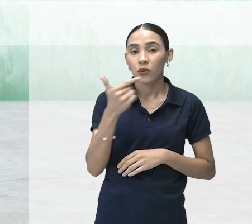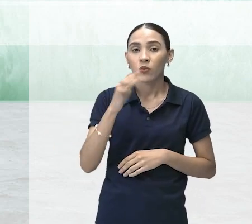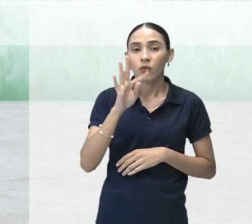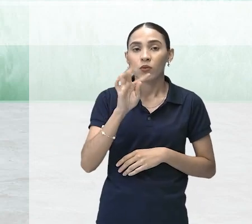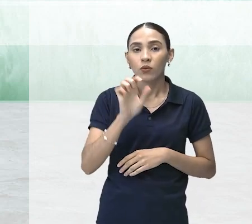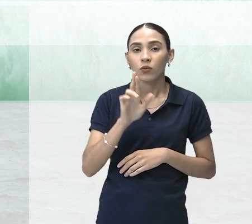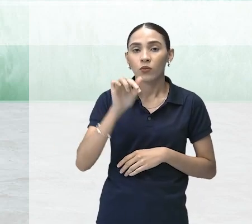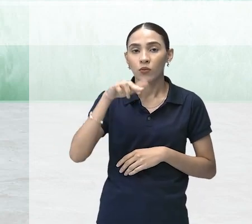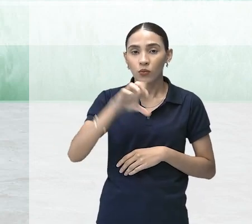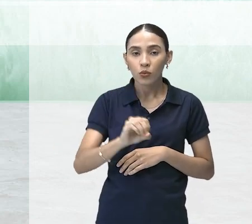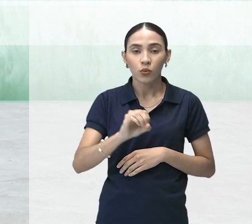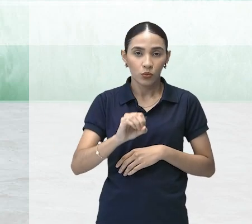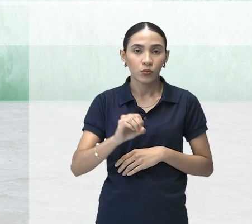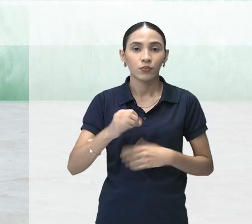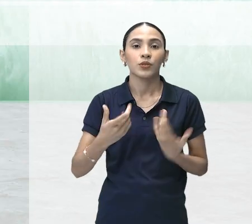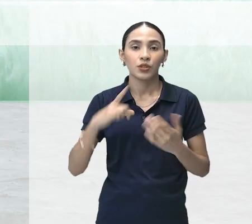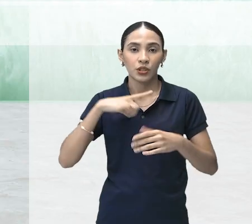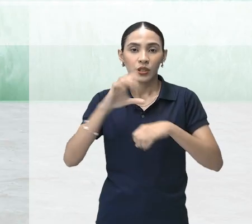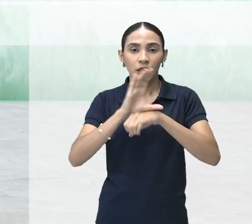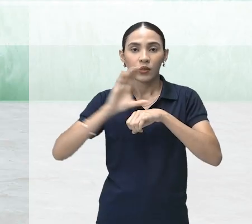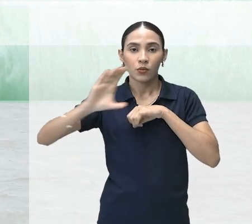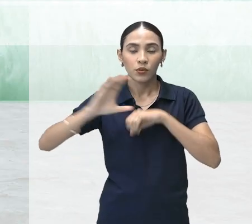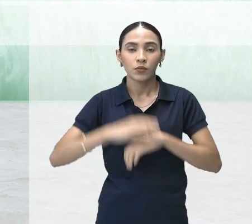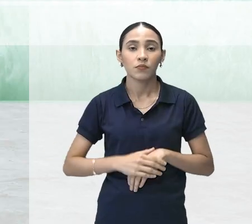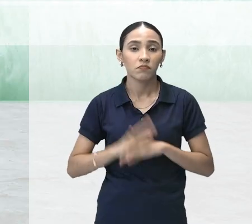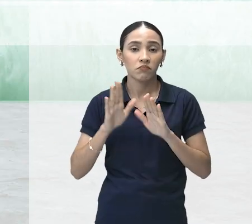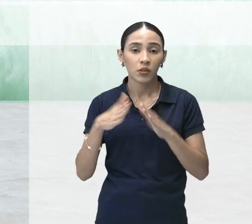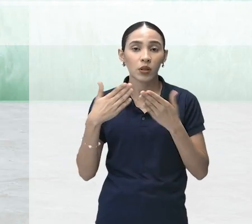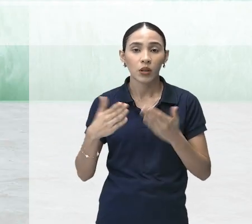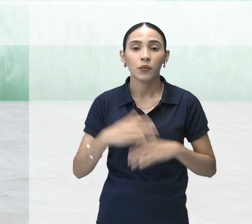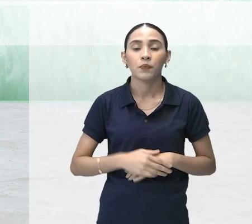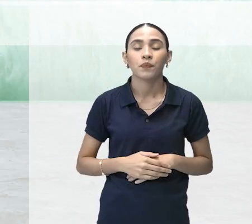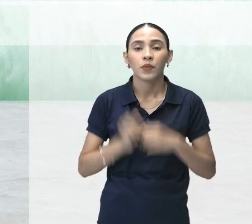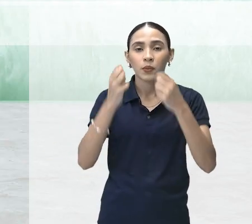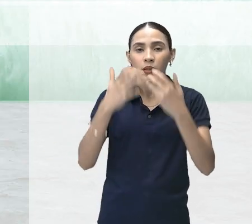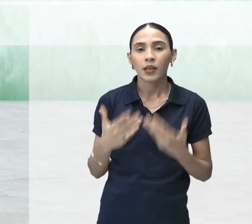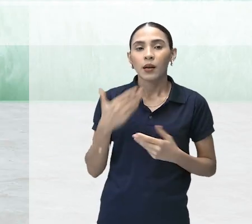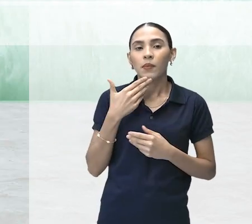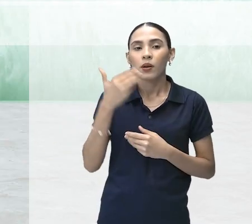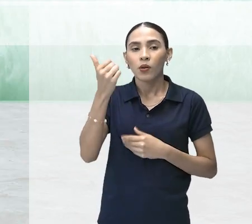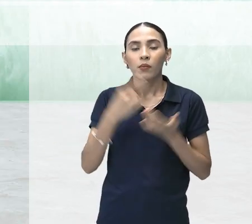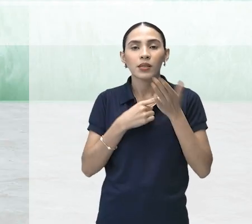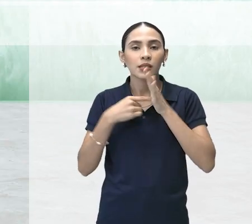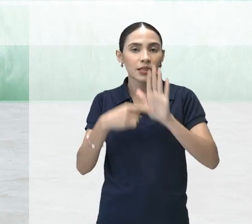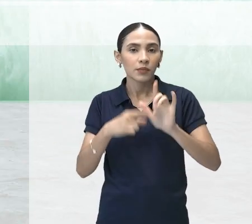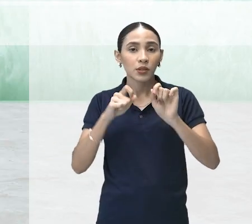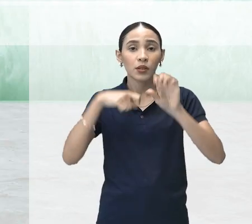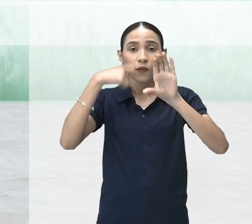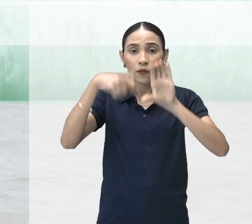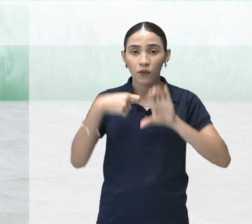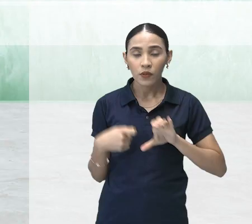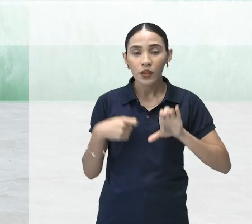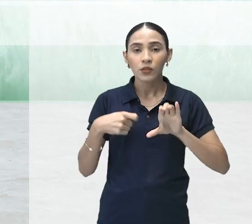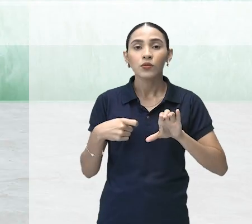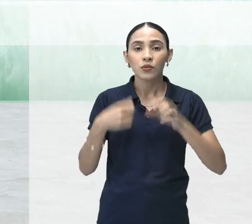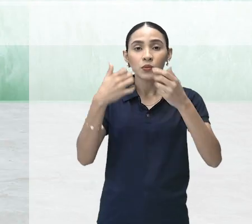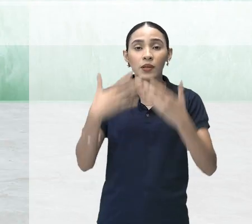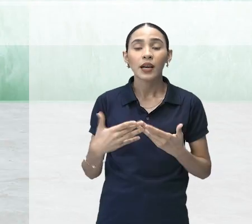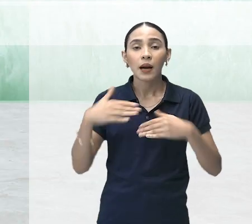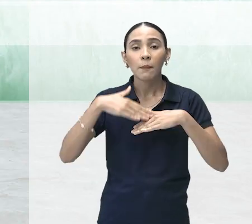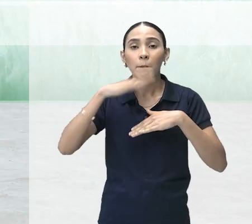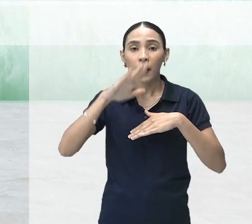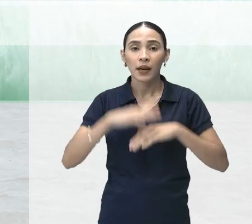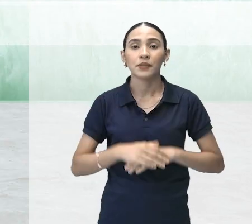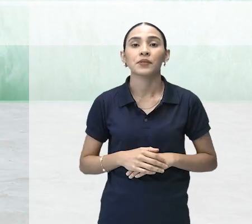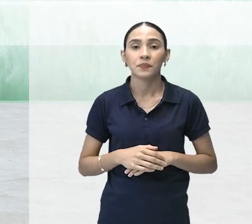turno, como previa a Constituição. Então, para exemplificar melhor, trouxemos aqui uma animação para falar um pouco